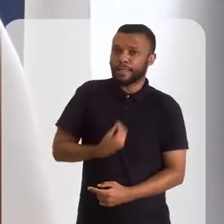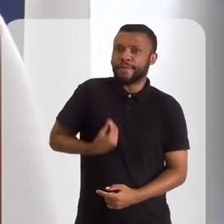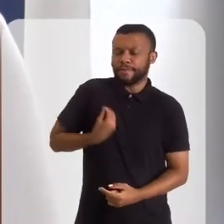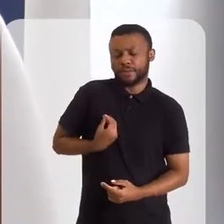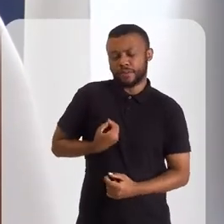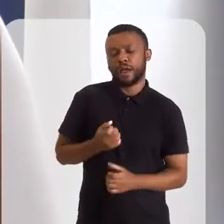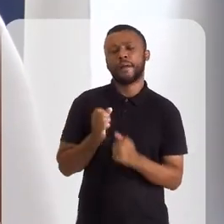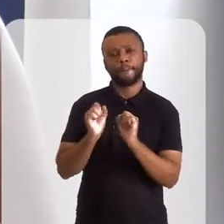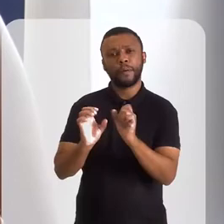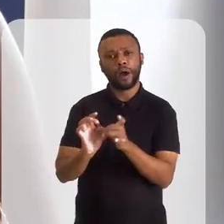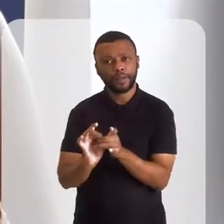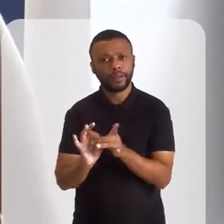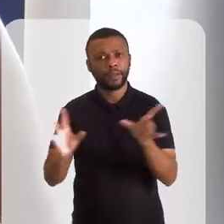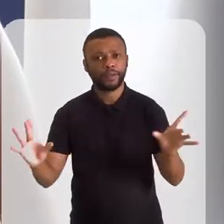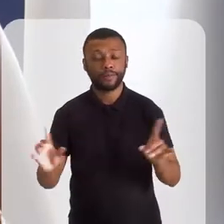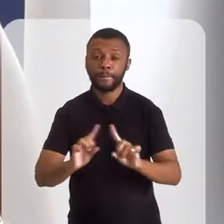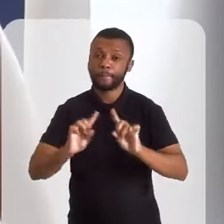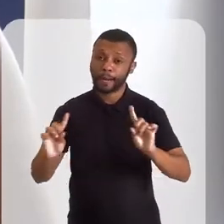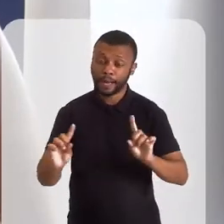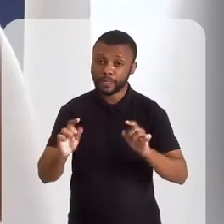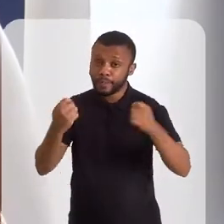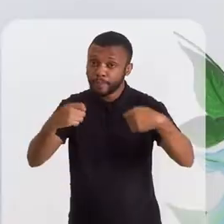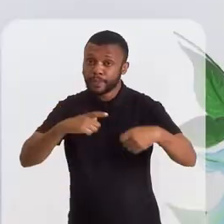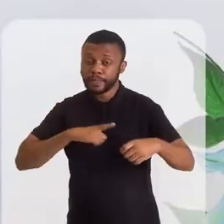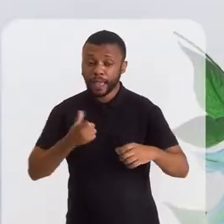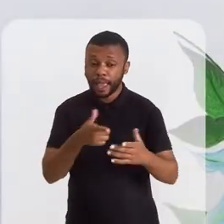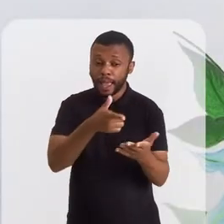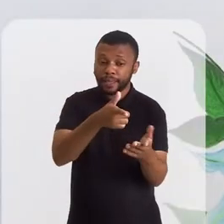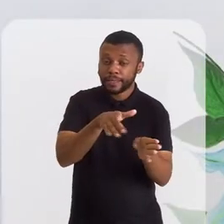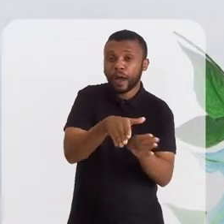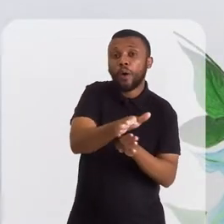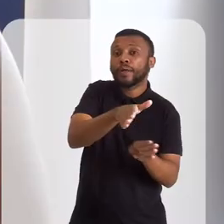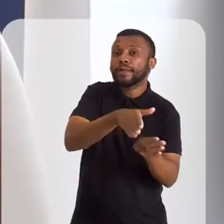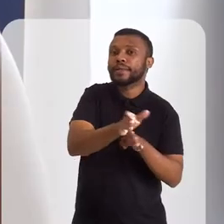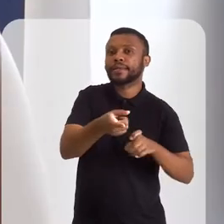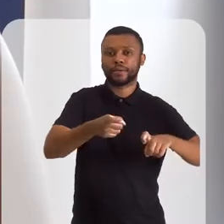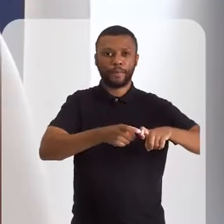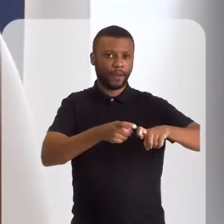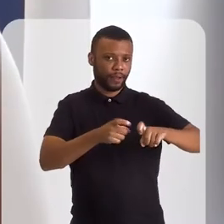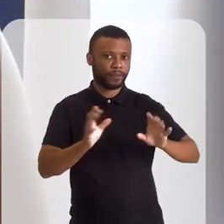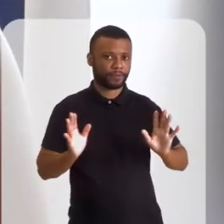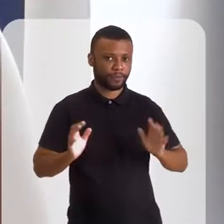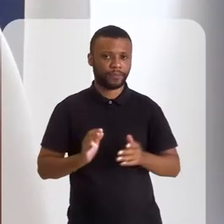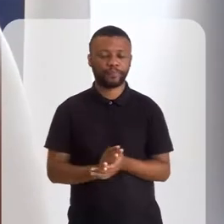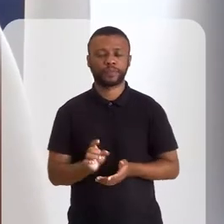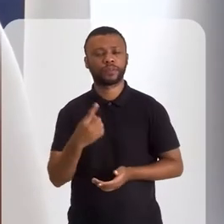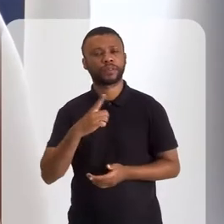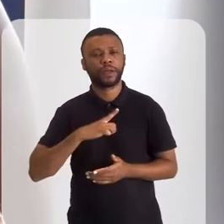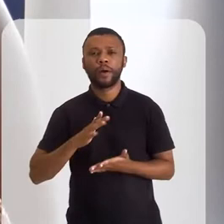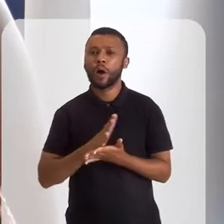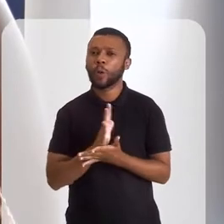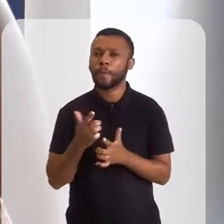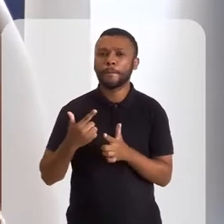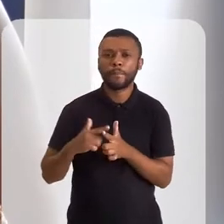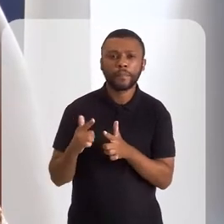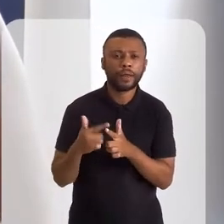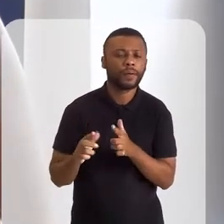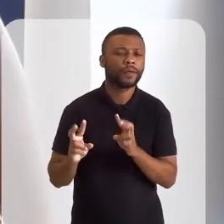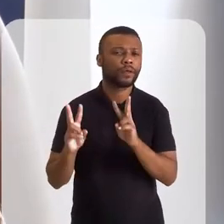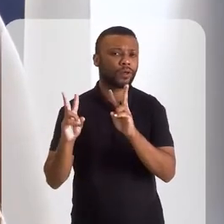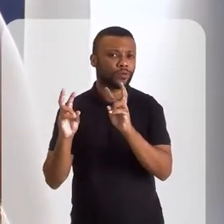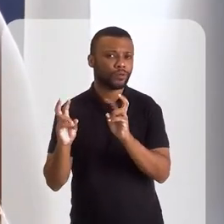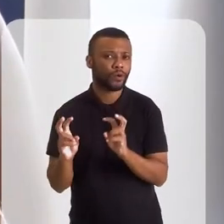aquilo que vai salvar a vida, Bahá'u'lláh diz que sim, pode, né? Mas precisa dessa determinação. A gente tem algumas questões